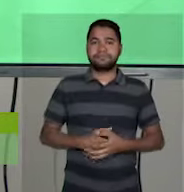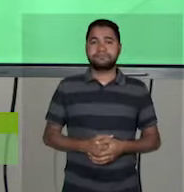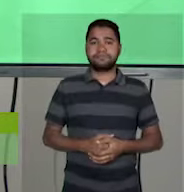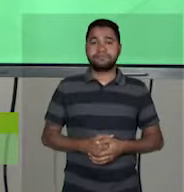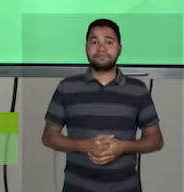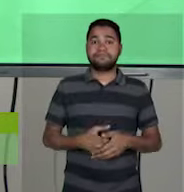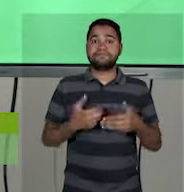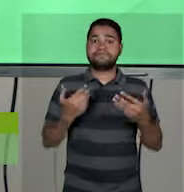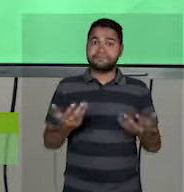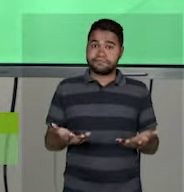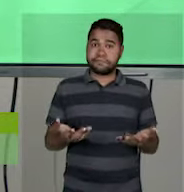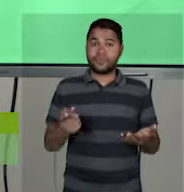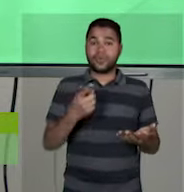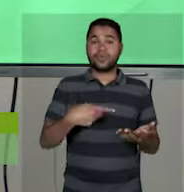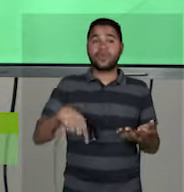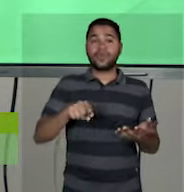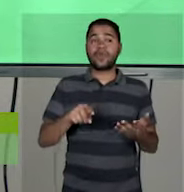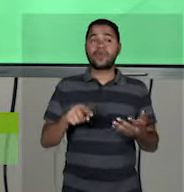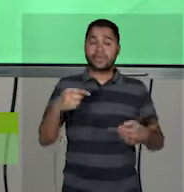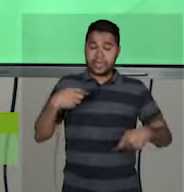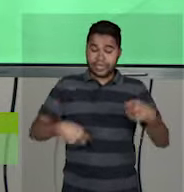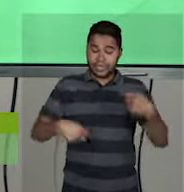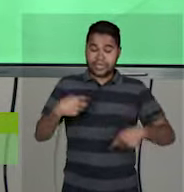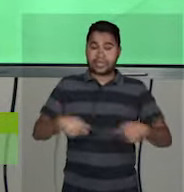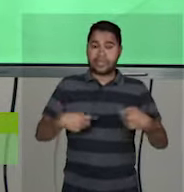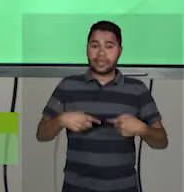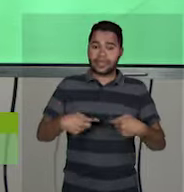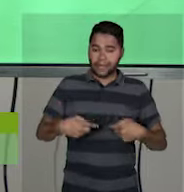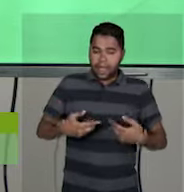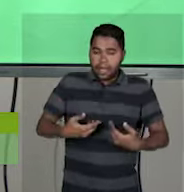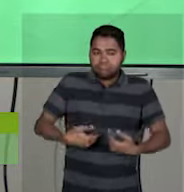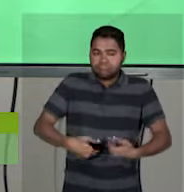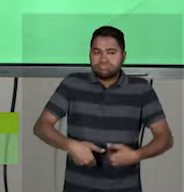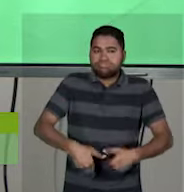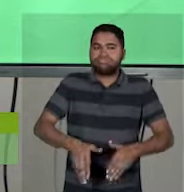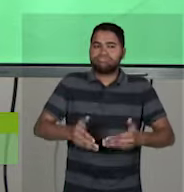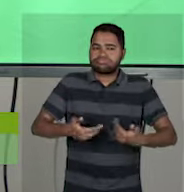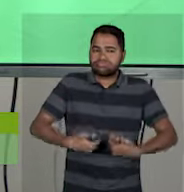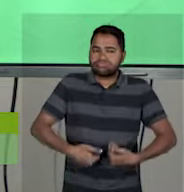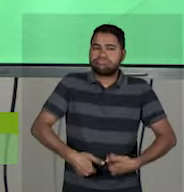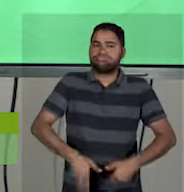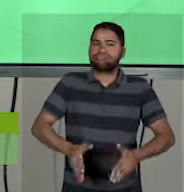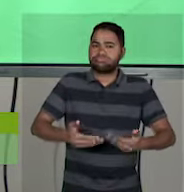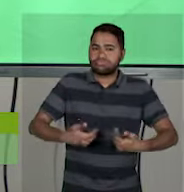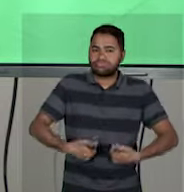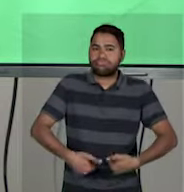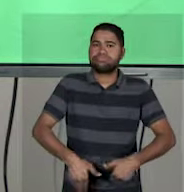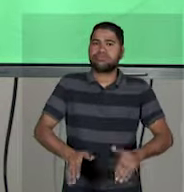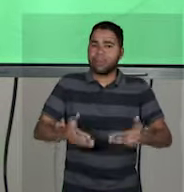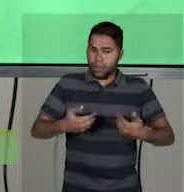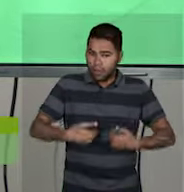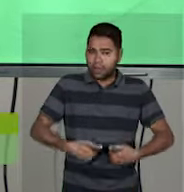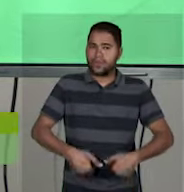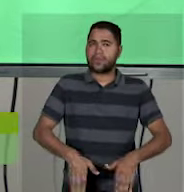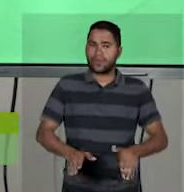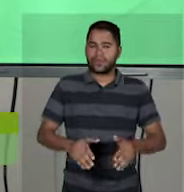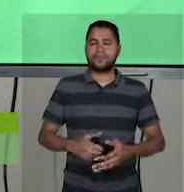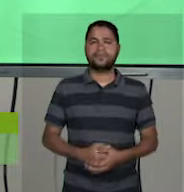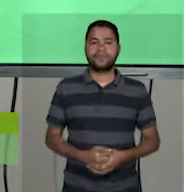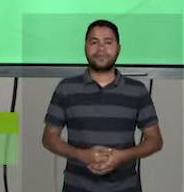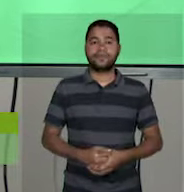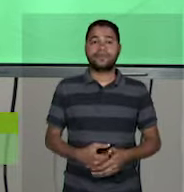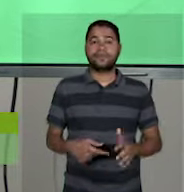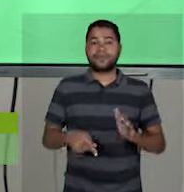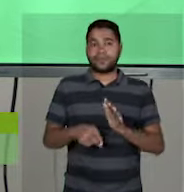vamos trabalhar o nosso sistema excretor, sistema que excreta, que elimina os